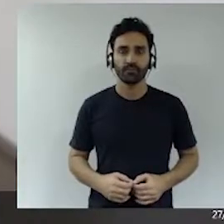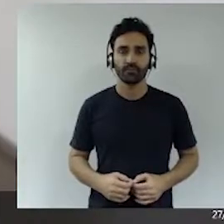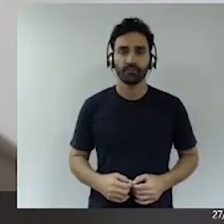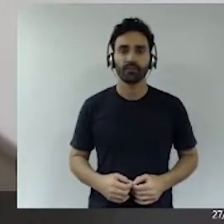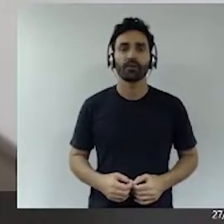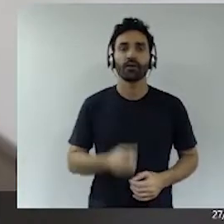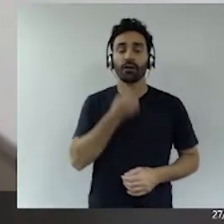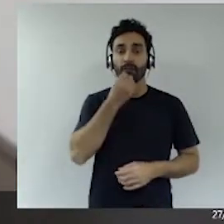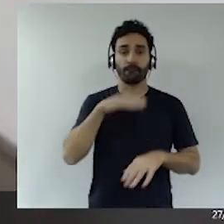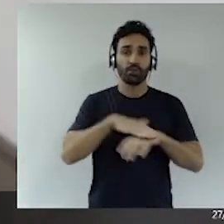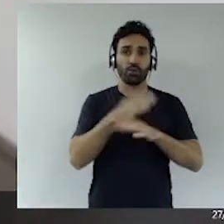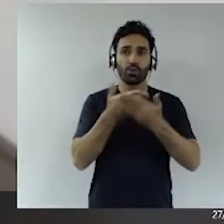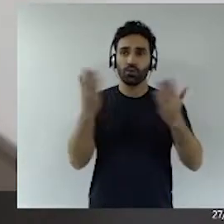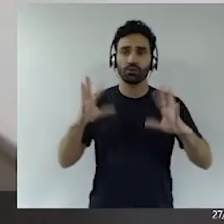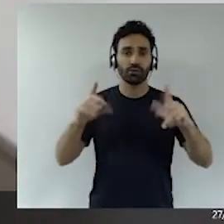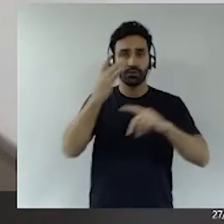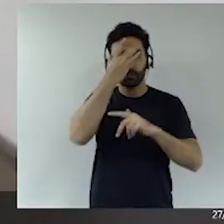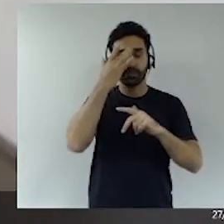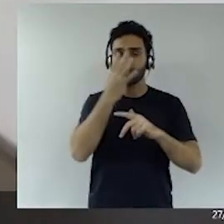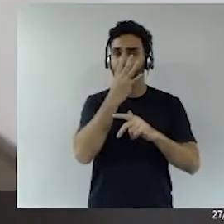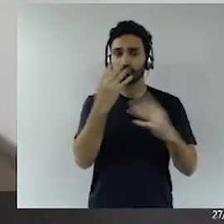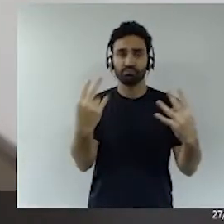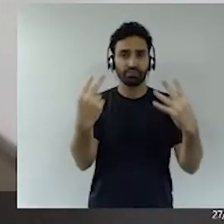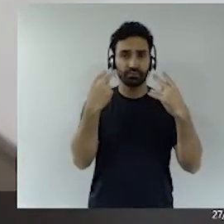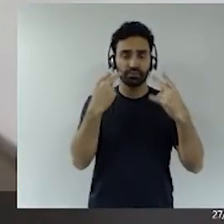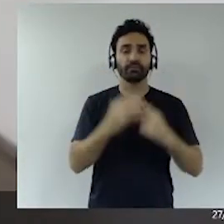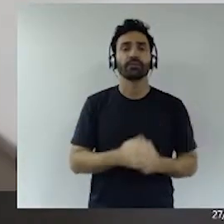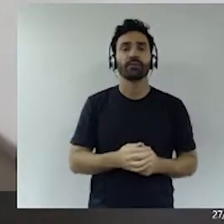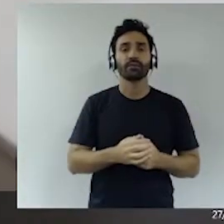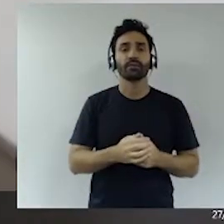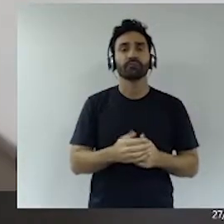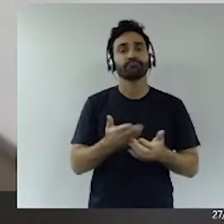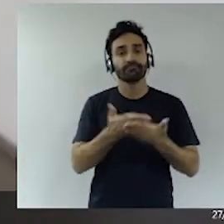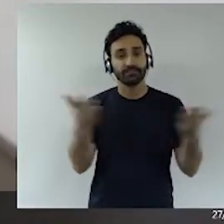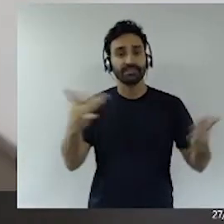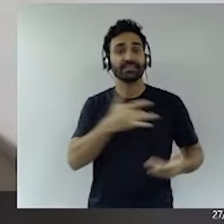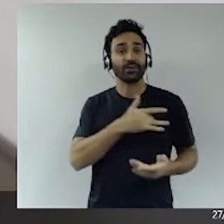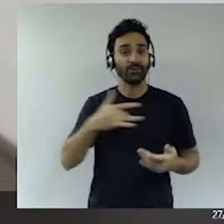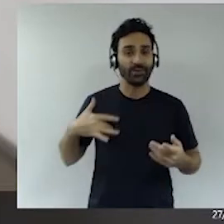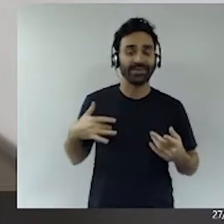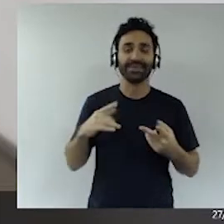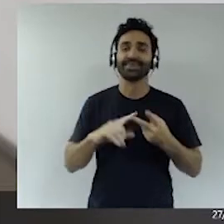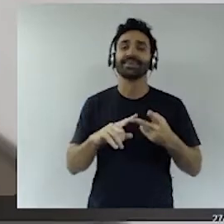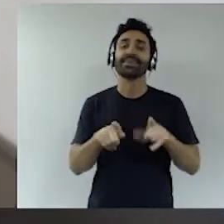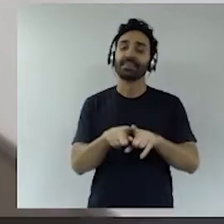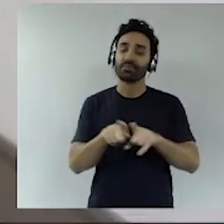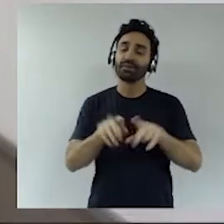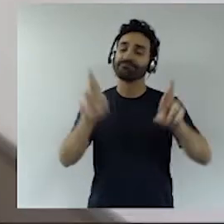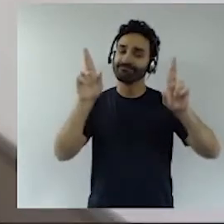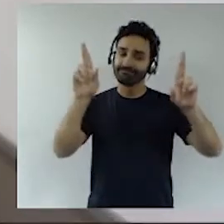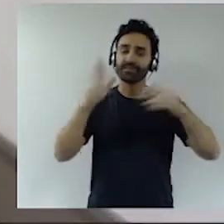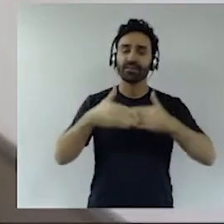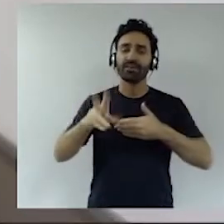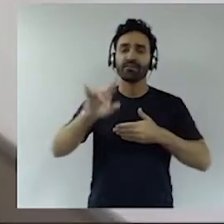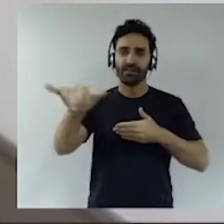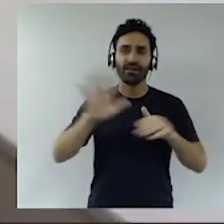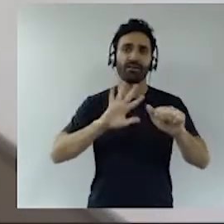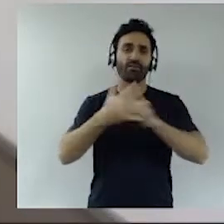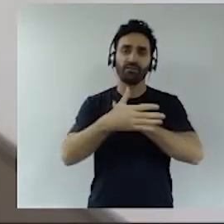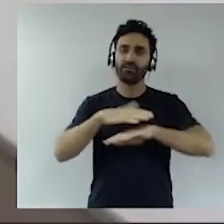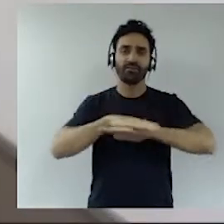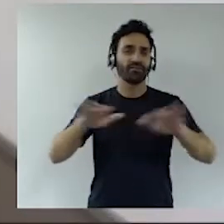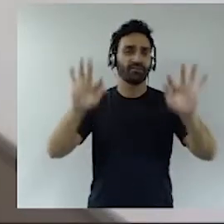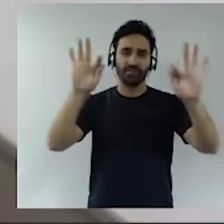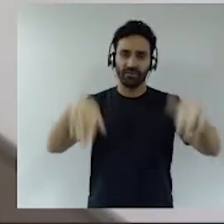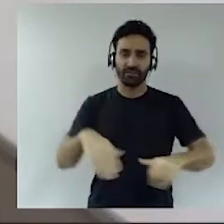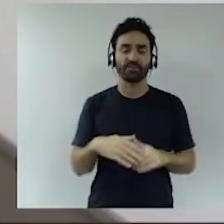Boa noite a todas as pessoas que nos assistem. Desejo a todos saúde e tenho certeza que tudo isso passará.